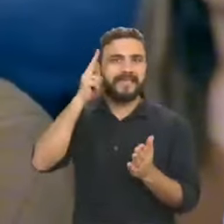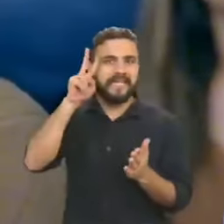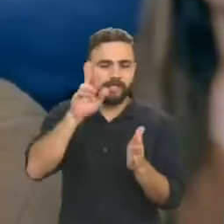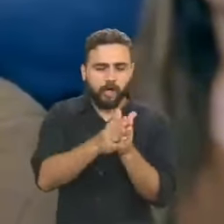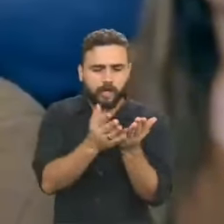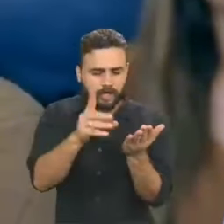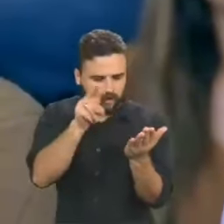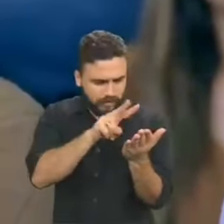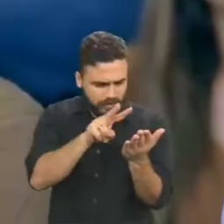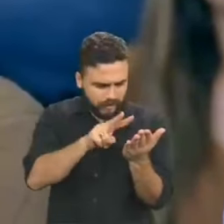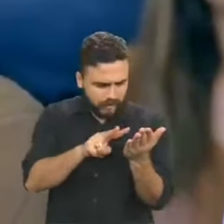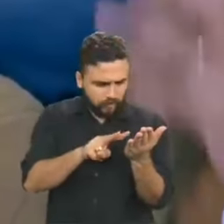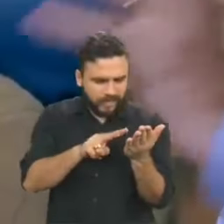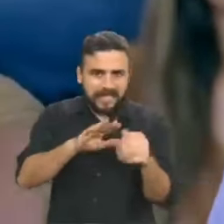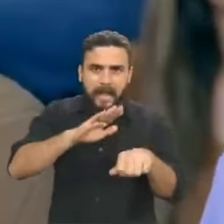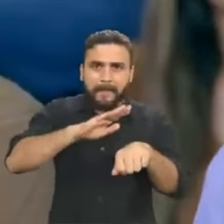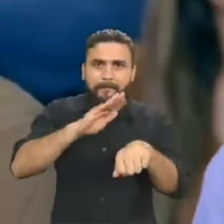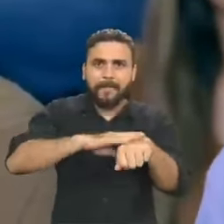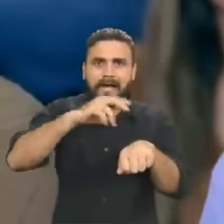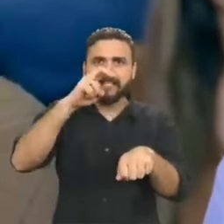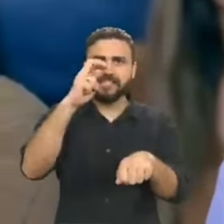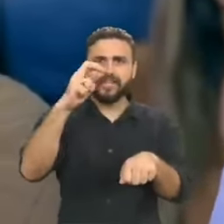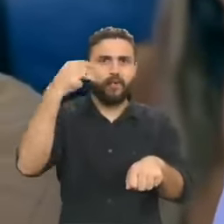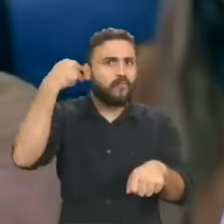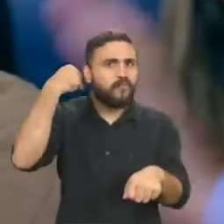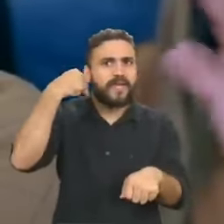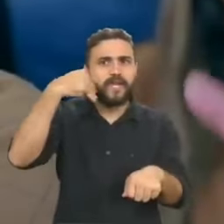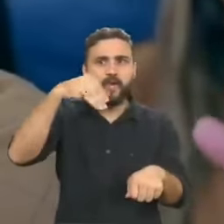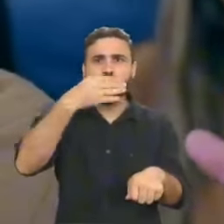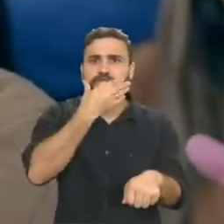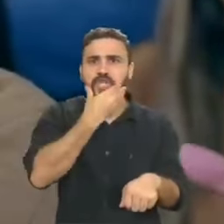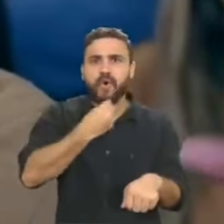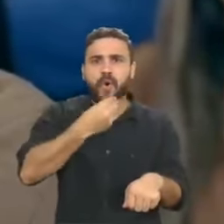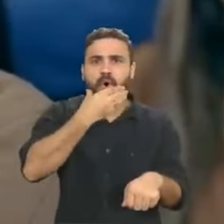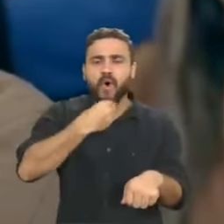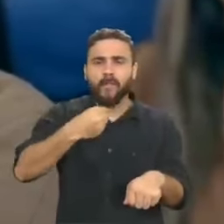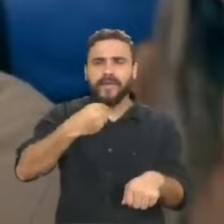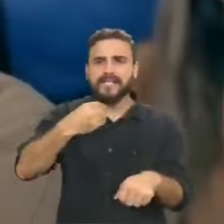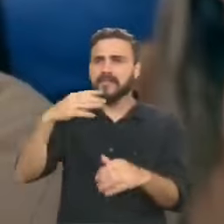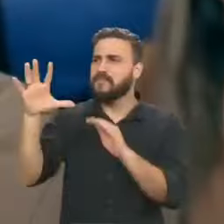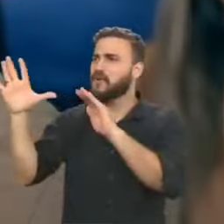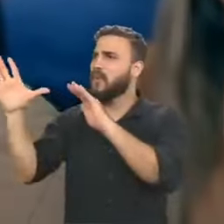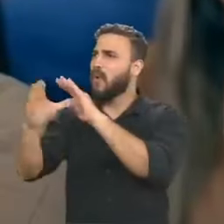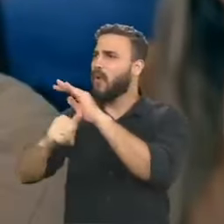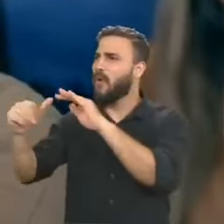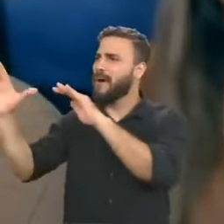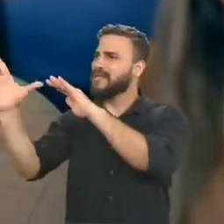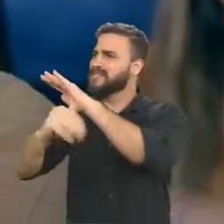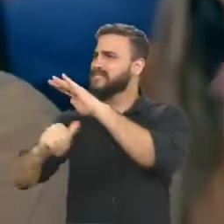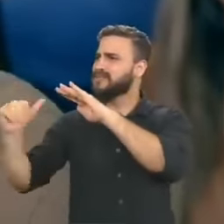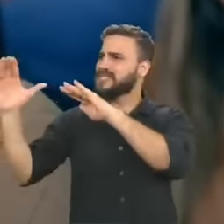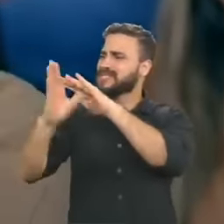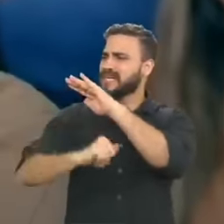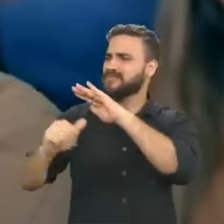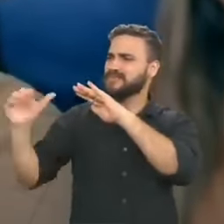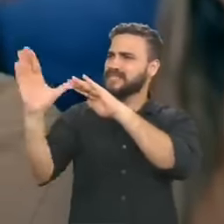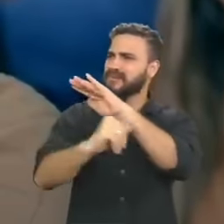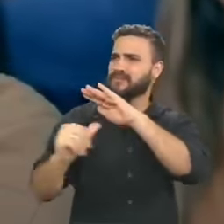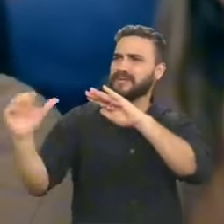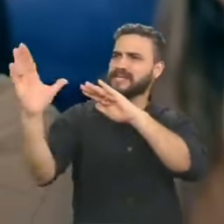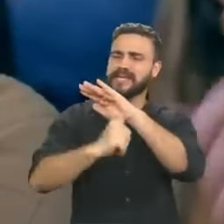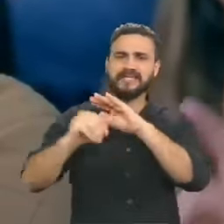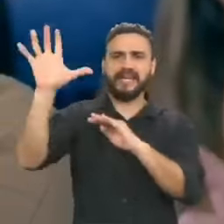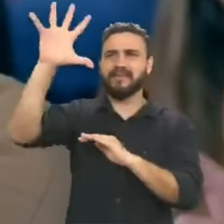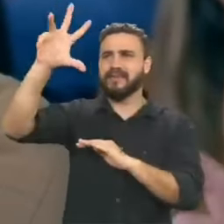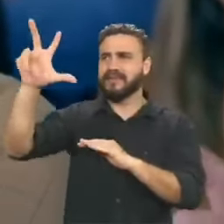5 milhões de homens que foram arrancados de Angola só durante um pequeno período do maior tráfico negreiro